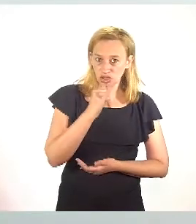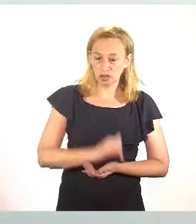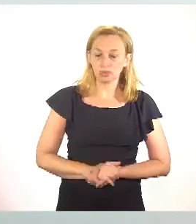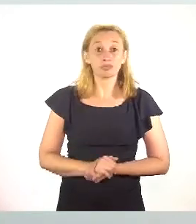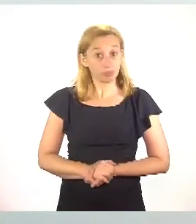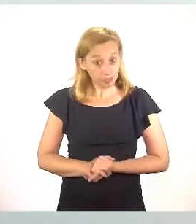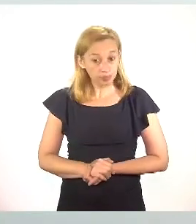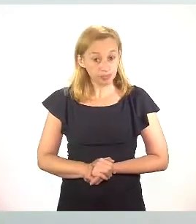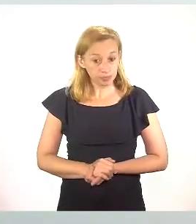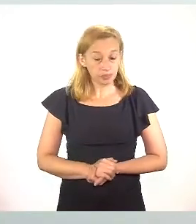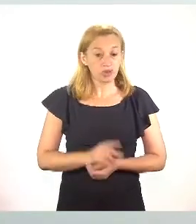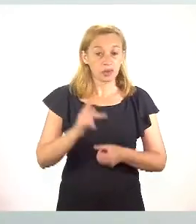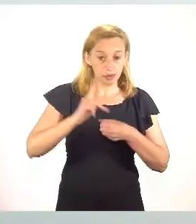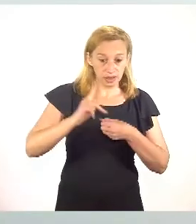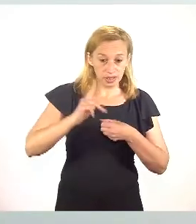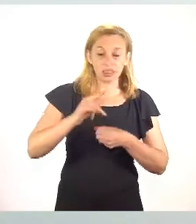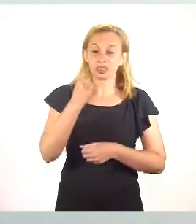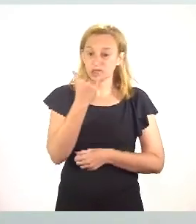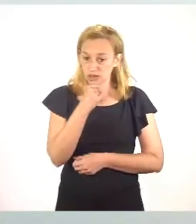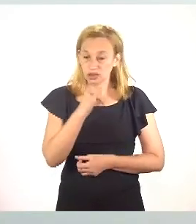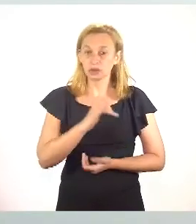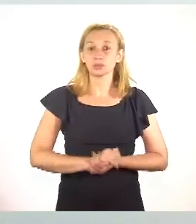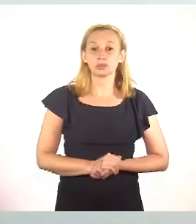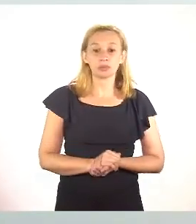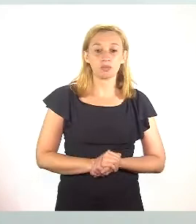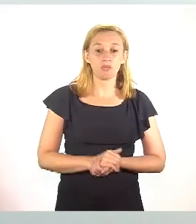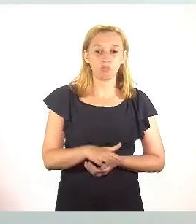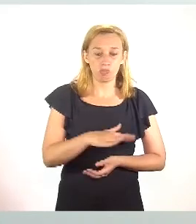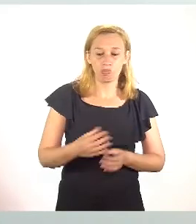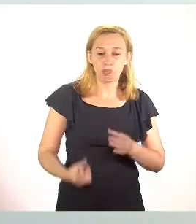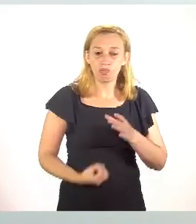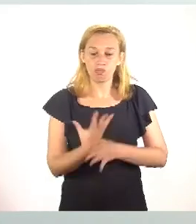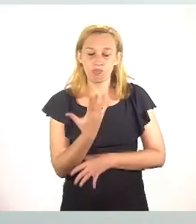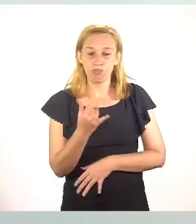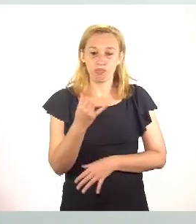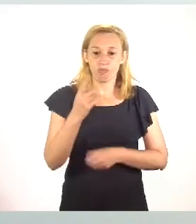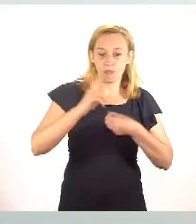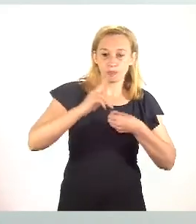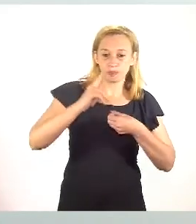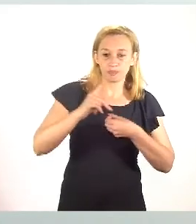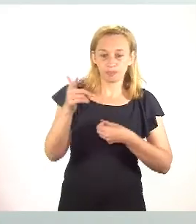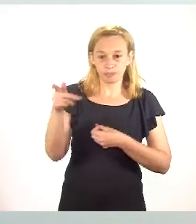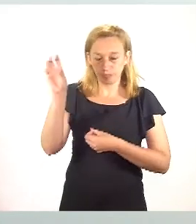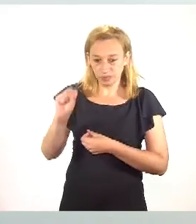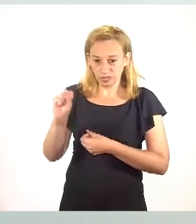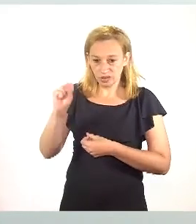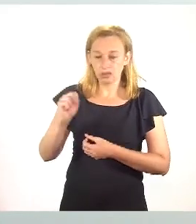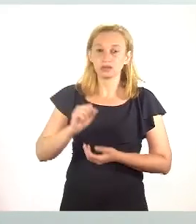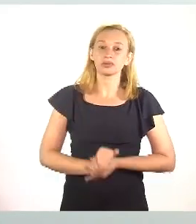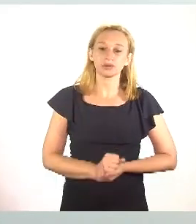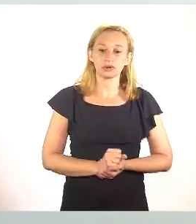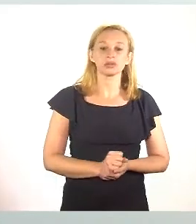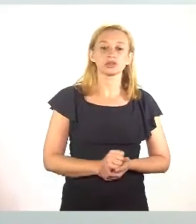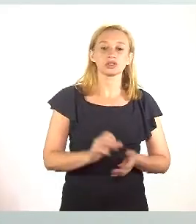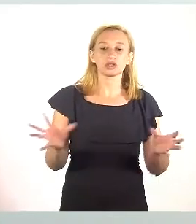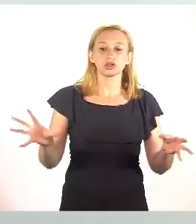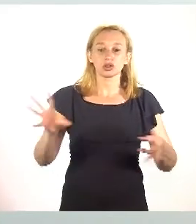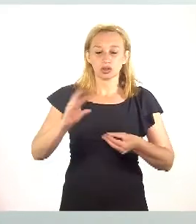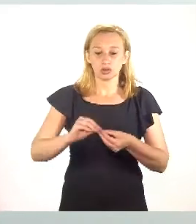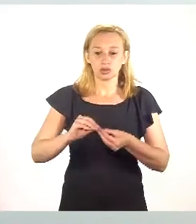a Petrobras está na área de energia. Produz petróleo e gás, 2 componentes de energia. Então, o senhor tem